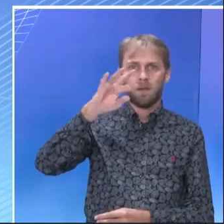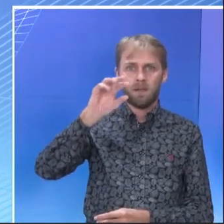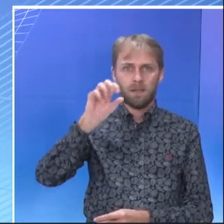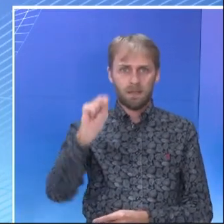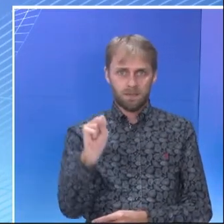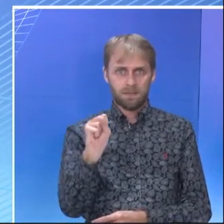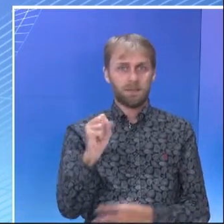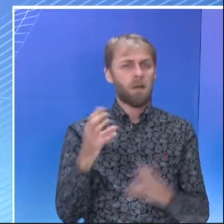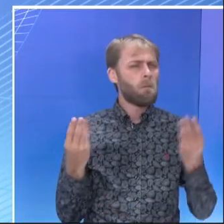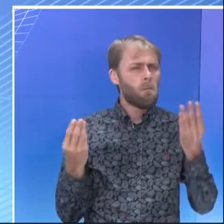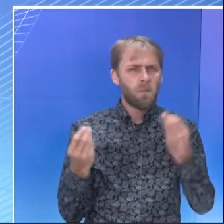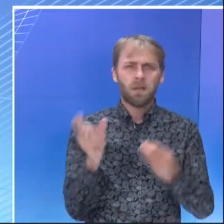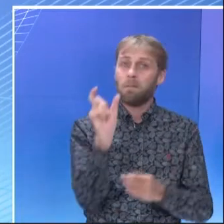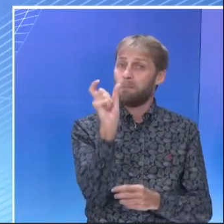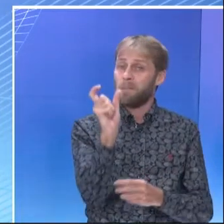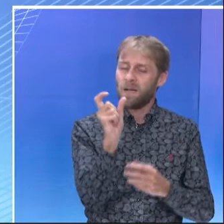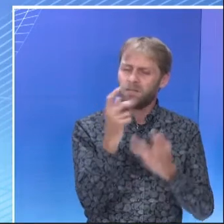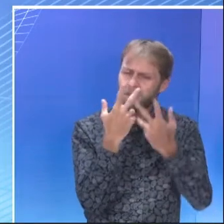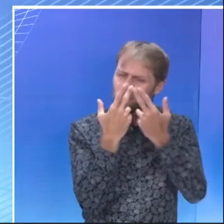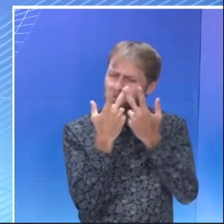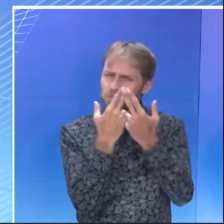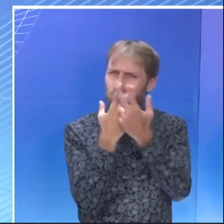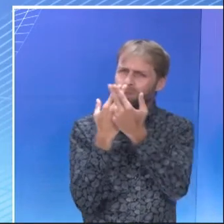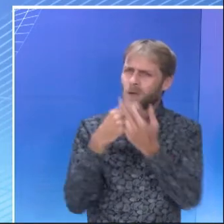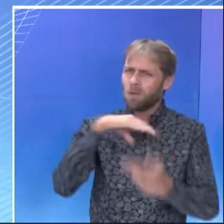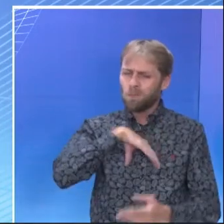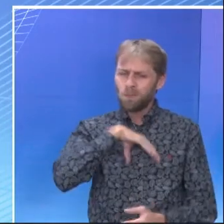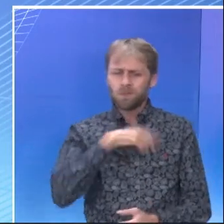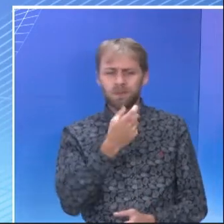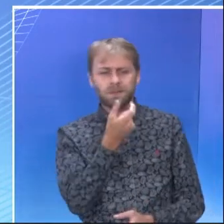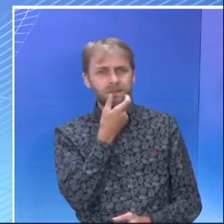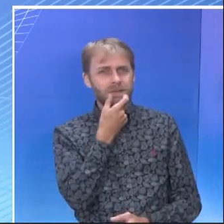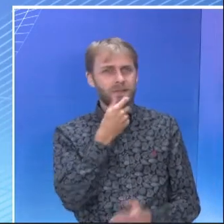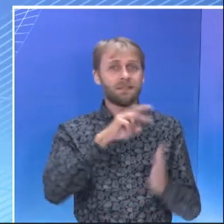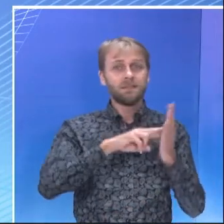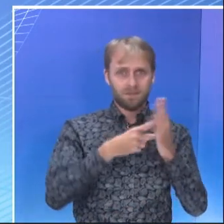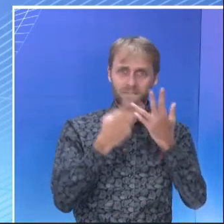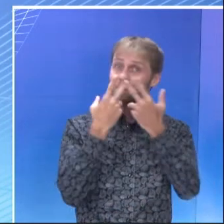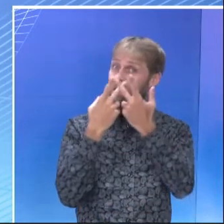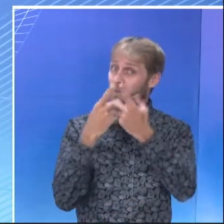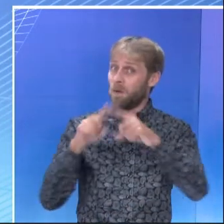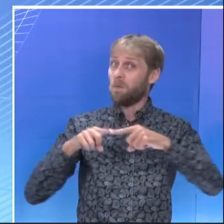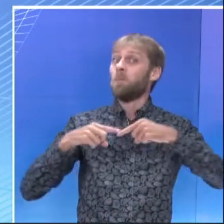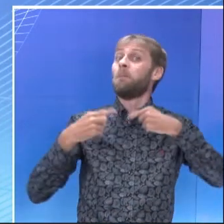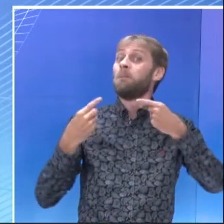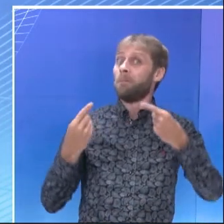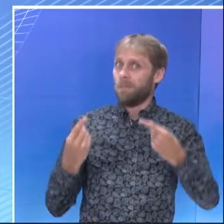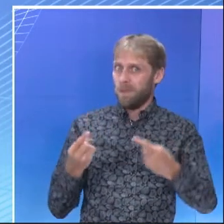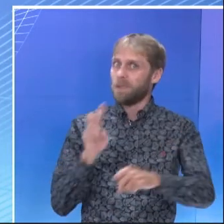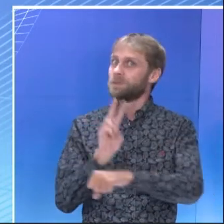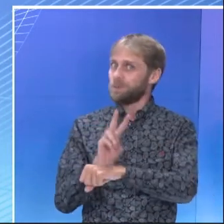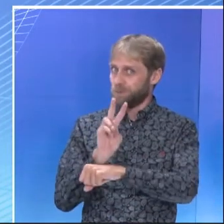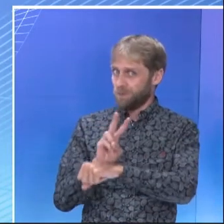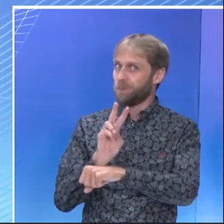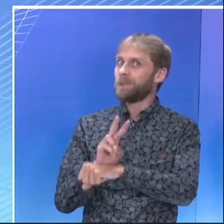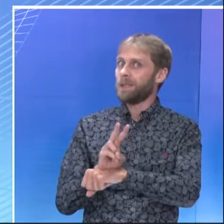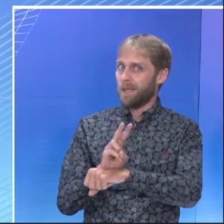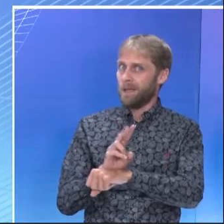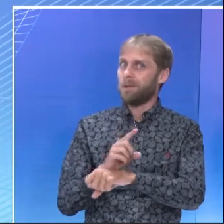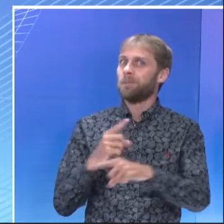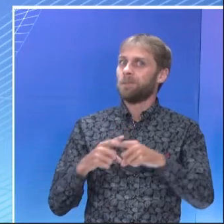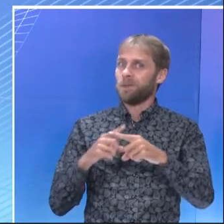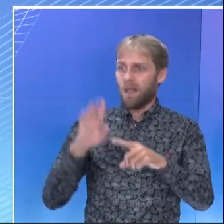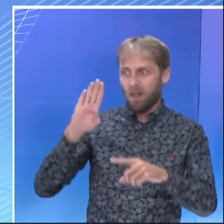muitos cognatos, muitas palavras parecidas em português e inglês que têm o mesmo significado. Mas é importante você dar uma olhada nos falsos